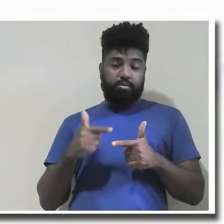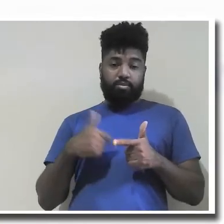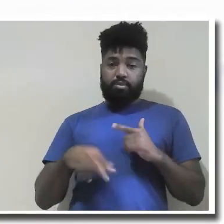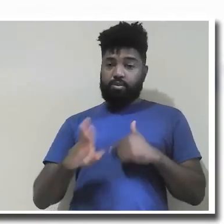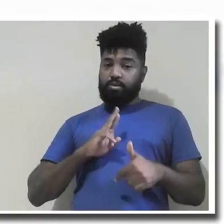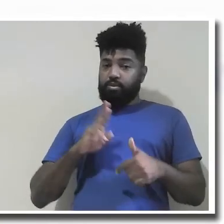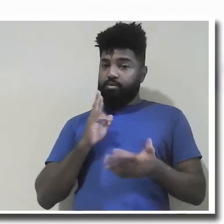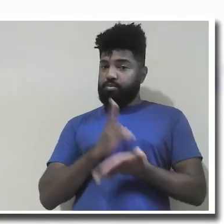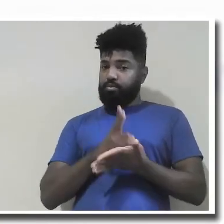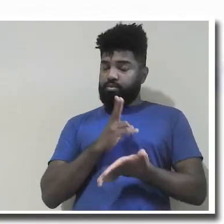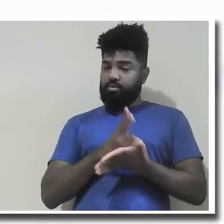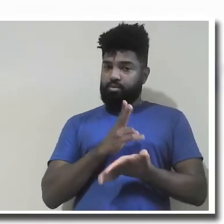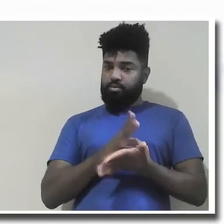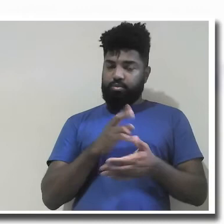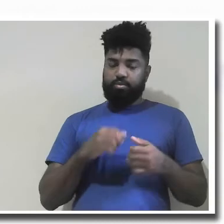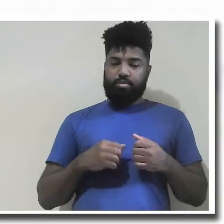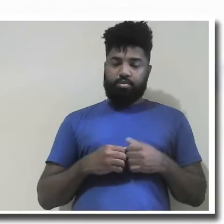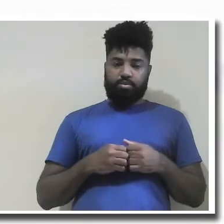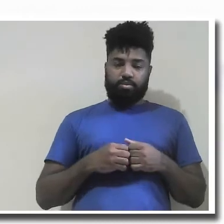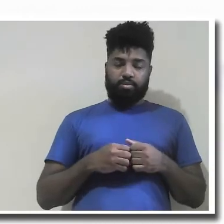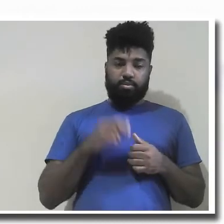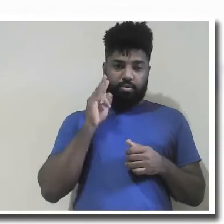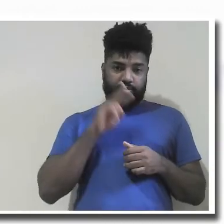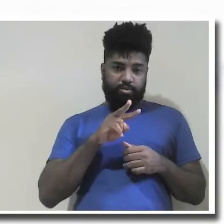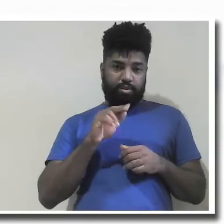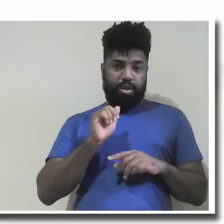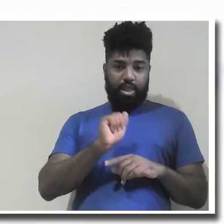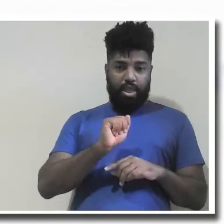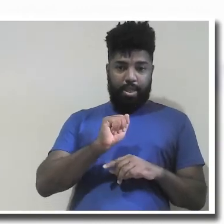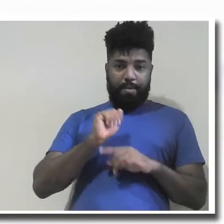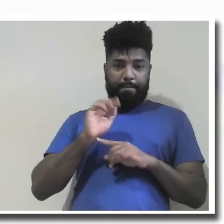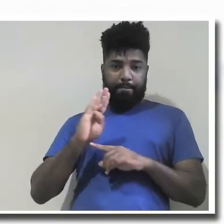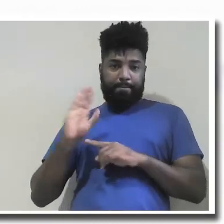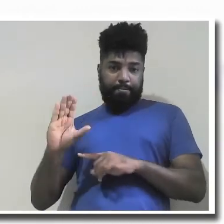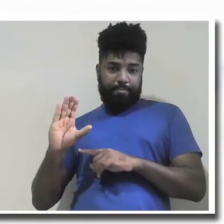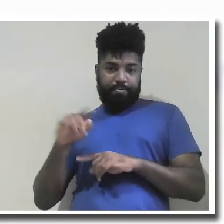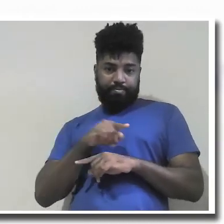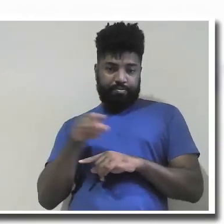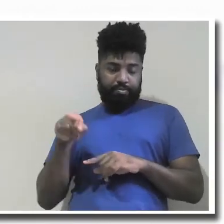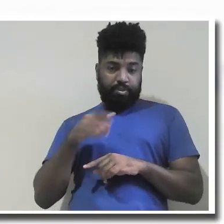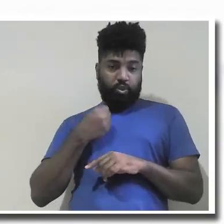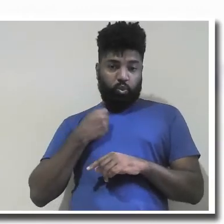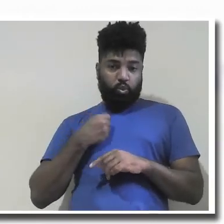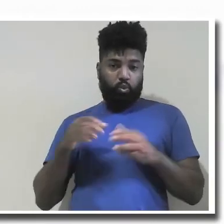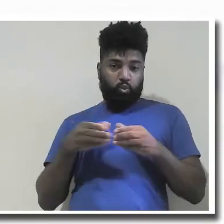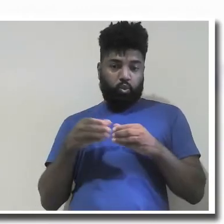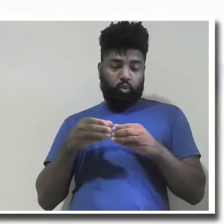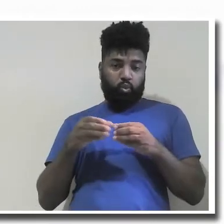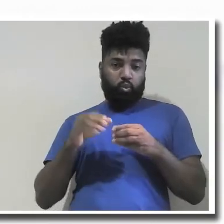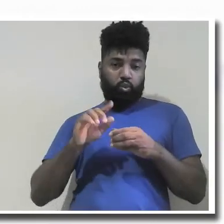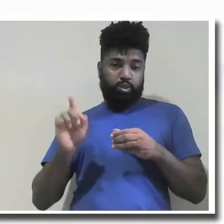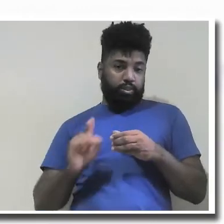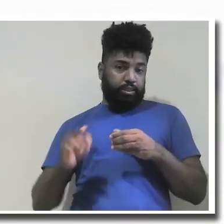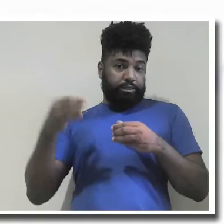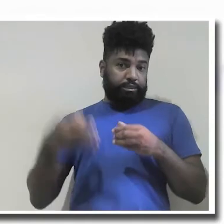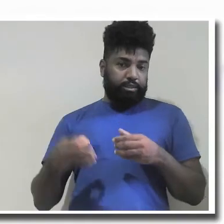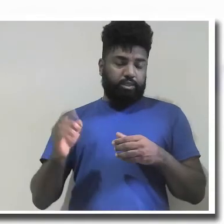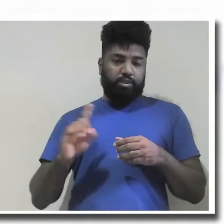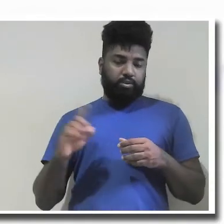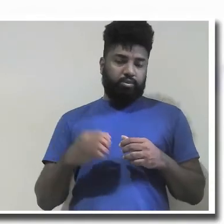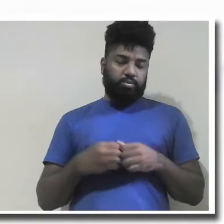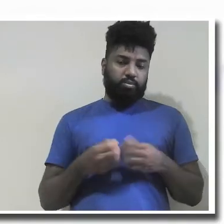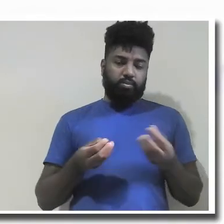mesmo. Observemos que A, B e C não necessariamente são números inteiros. Isso